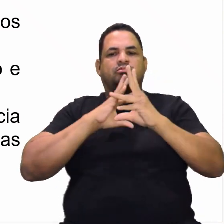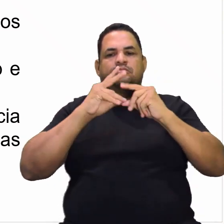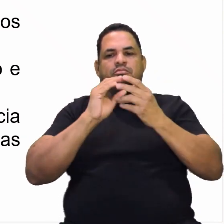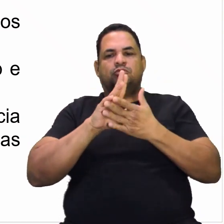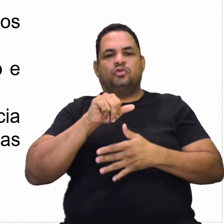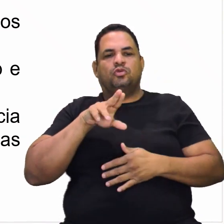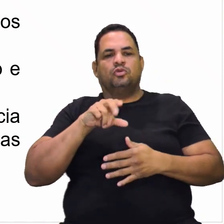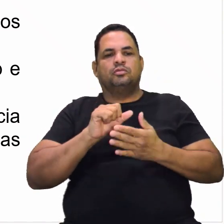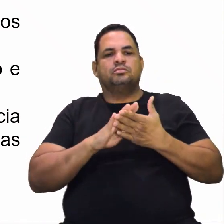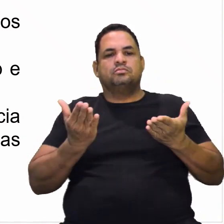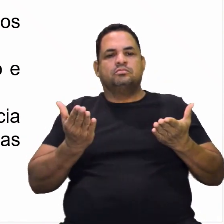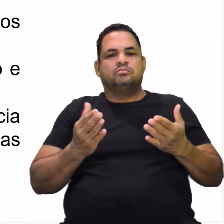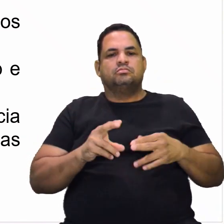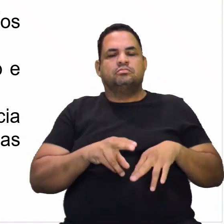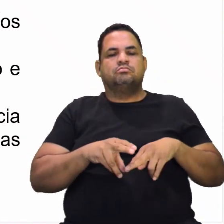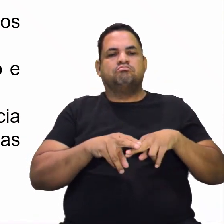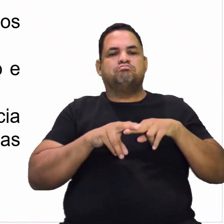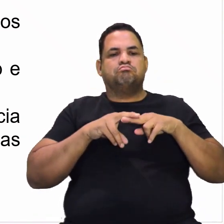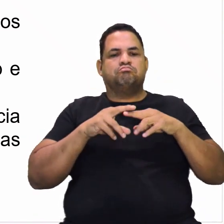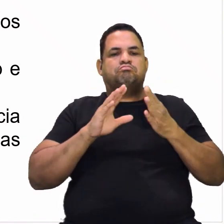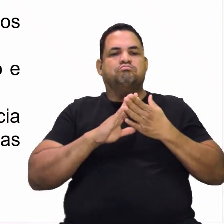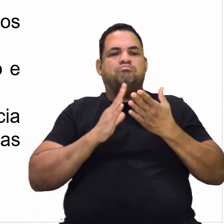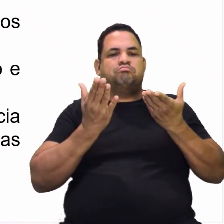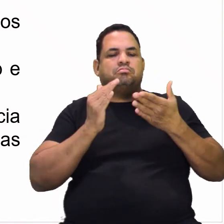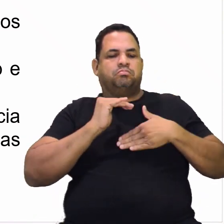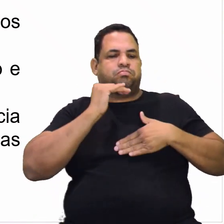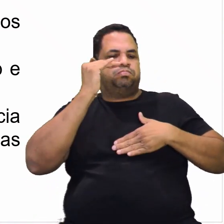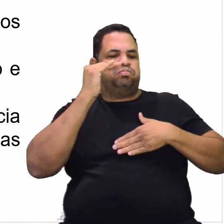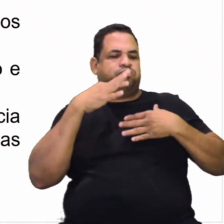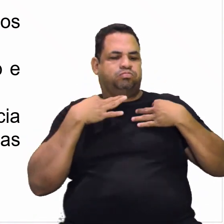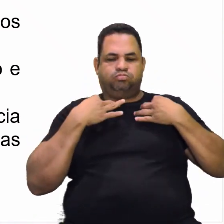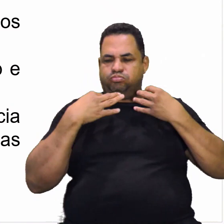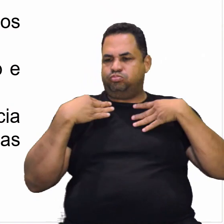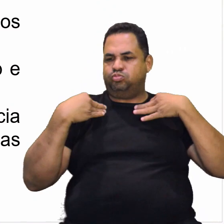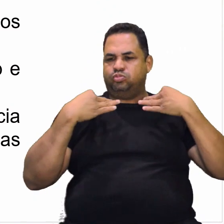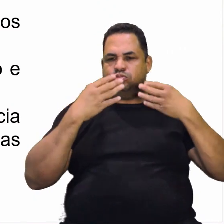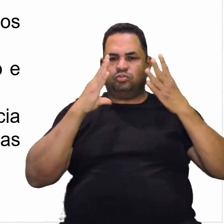nobreza? Por isso eram grandes e luxuosas?